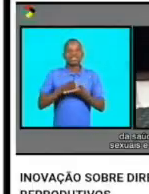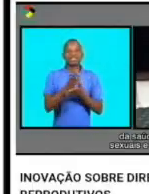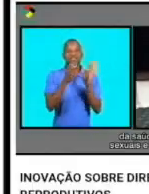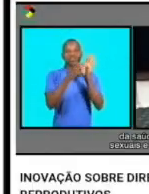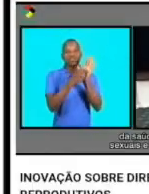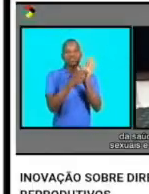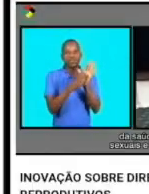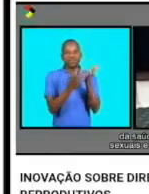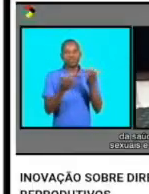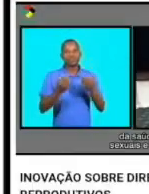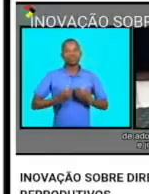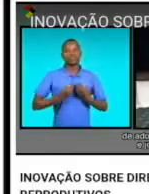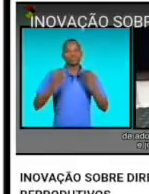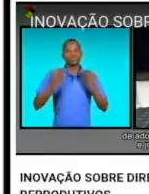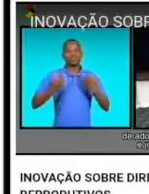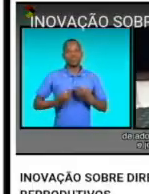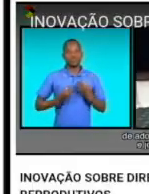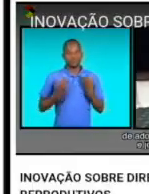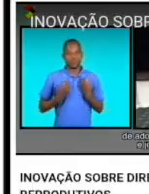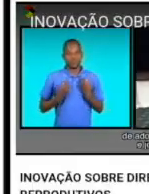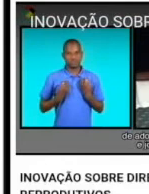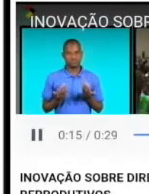É fácil de usá-lo.